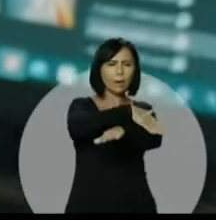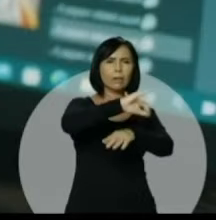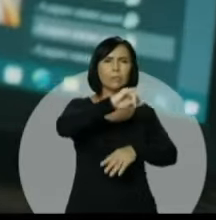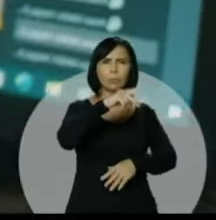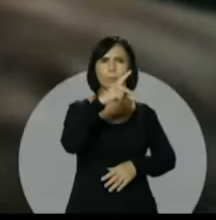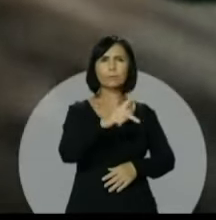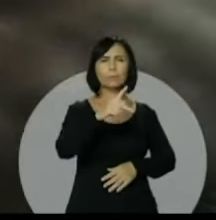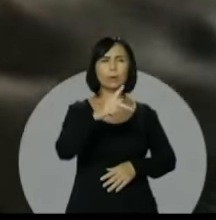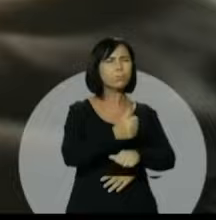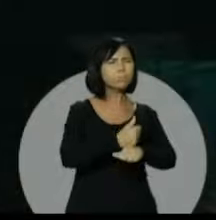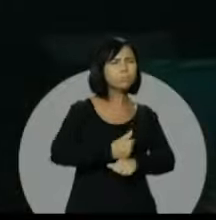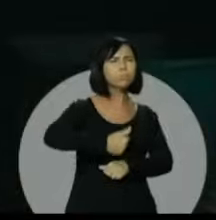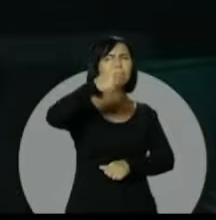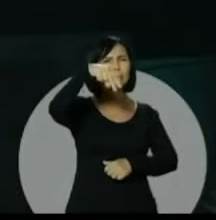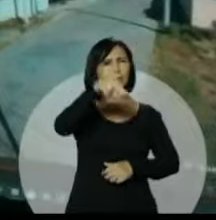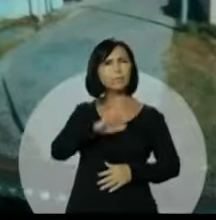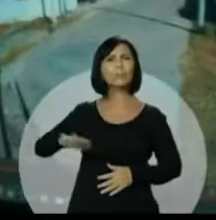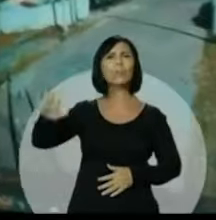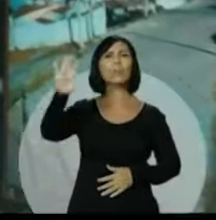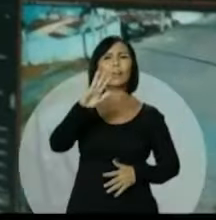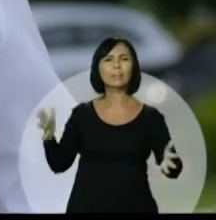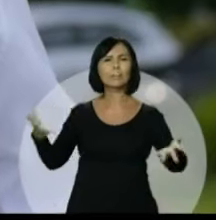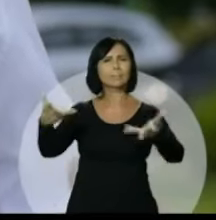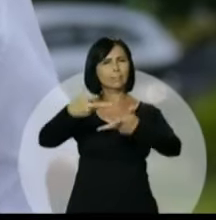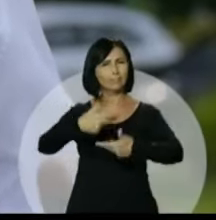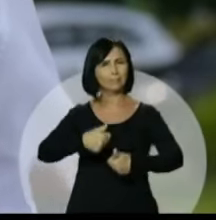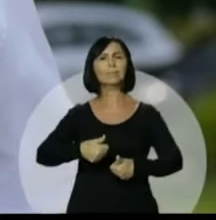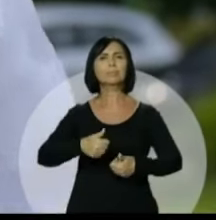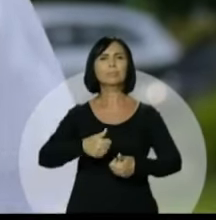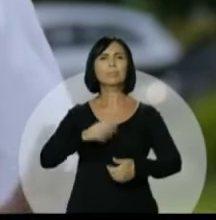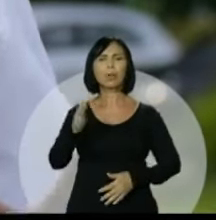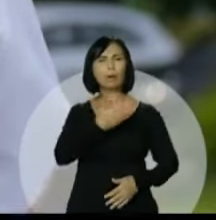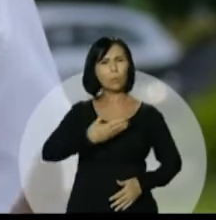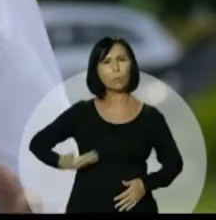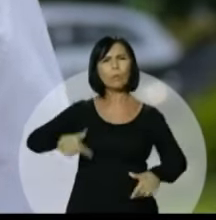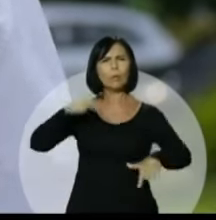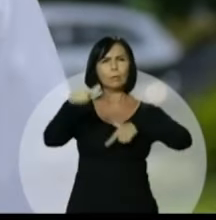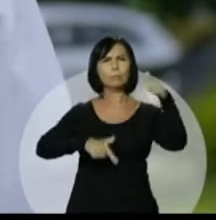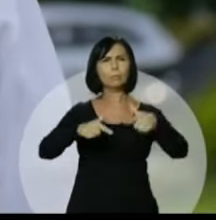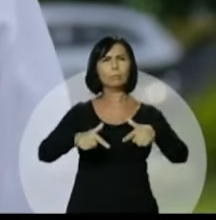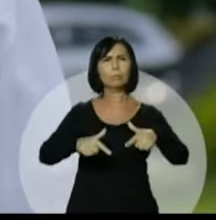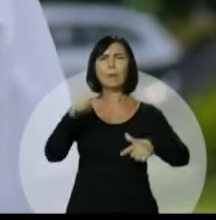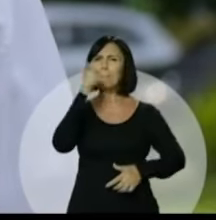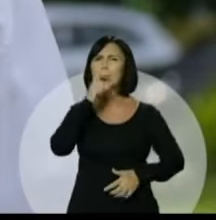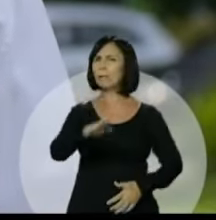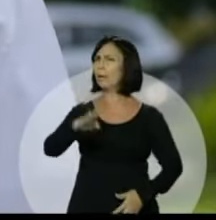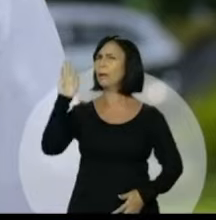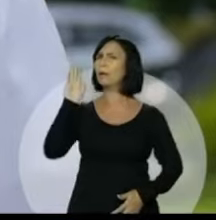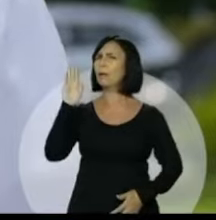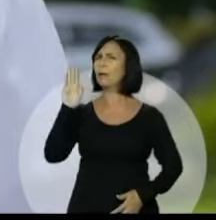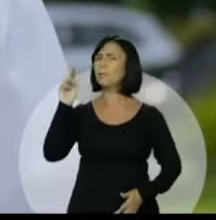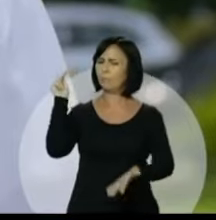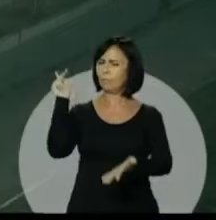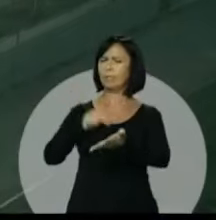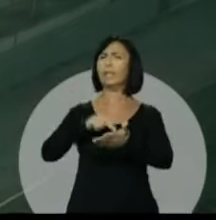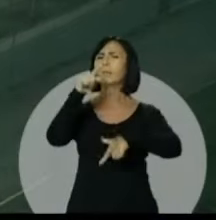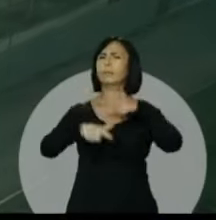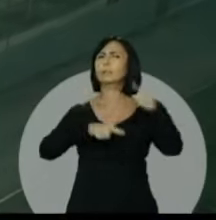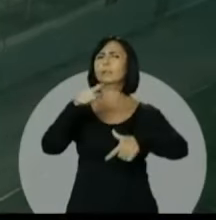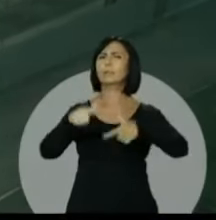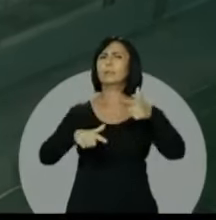Pessoa, um dos mais modernos do Nordeste. No nosso governo, não tem promessas, tem responsabilidade e trabalho de